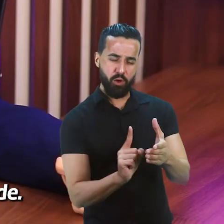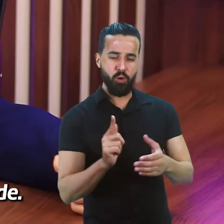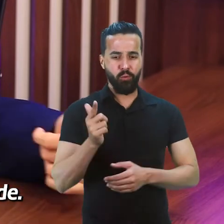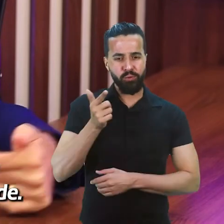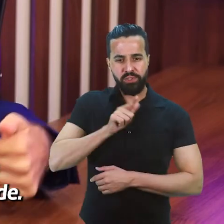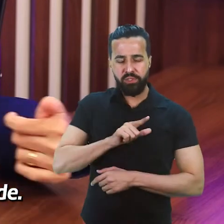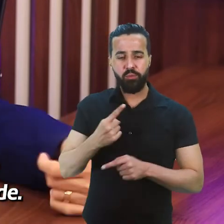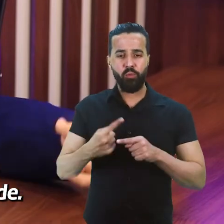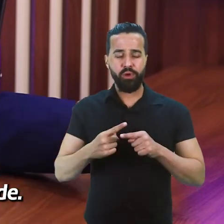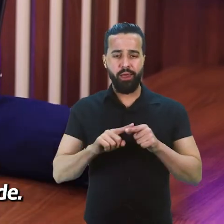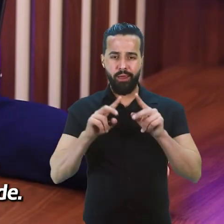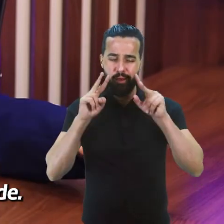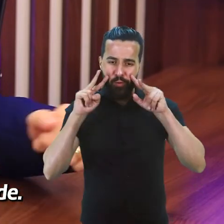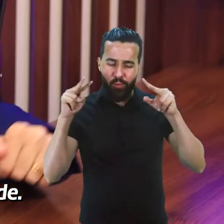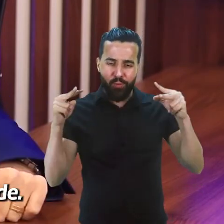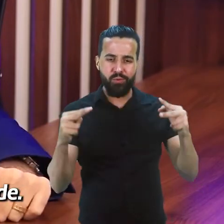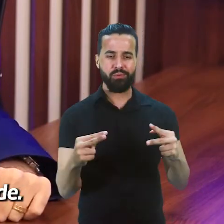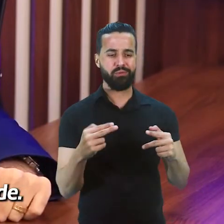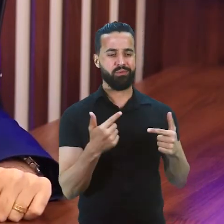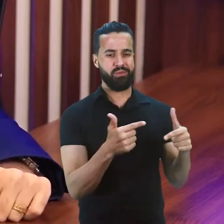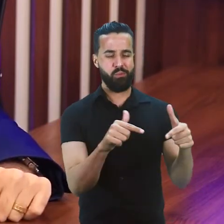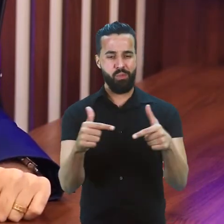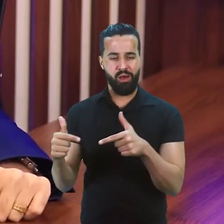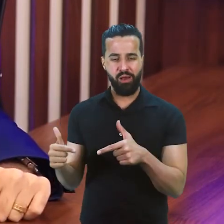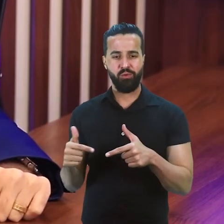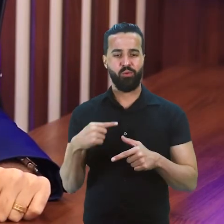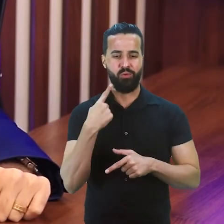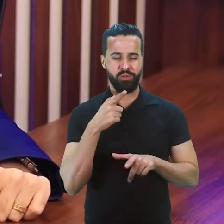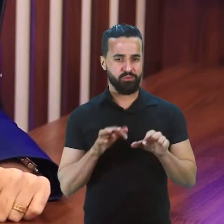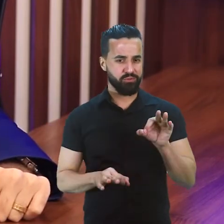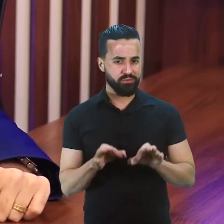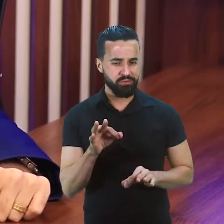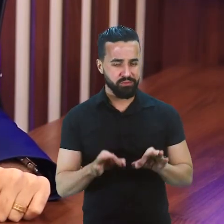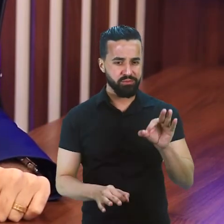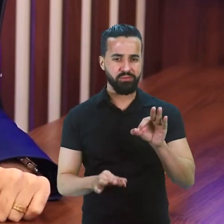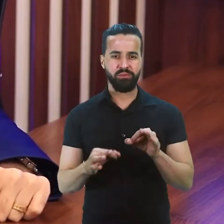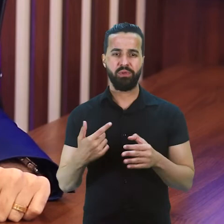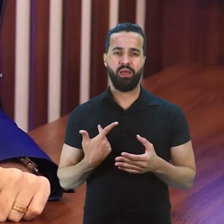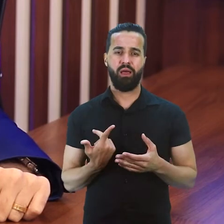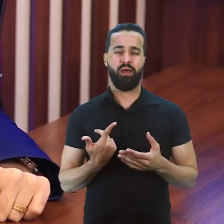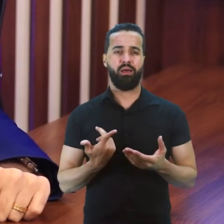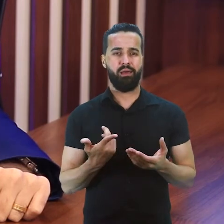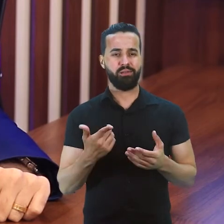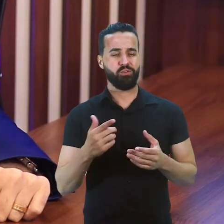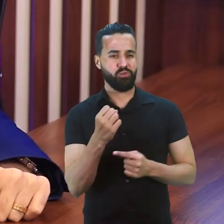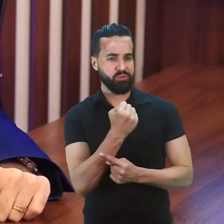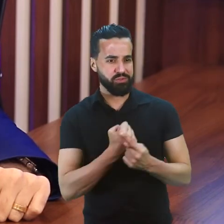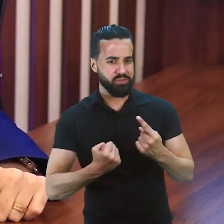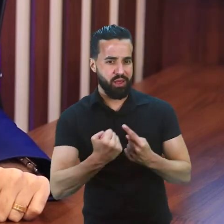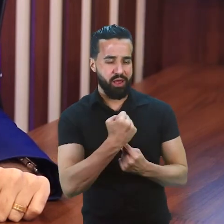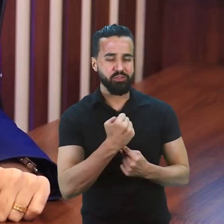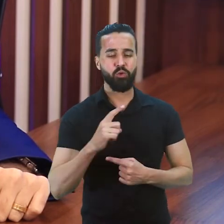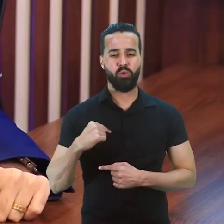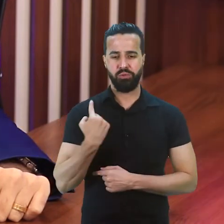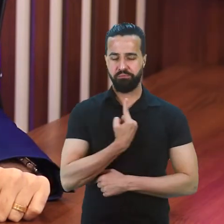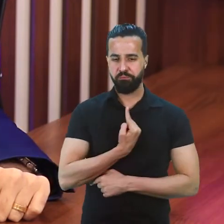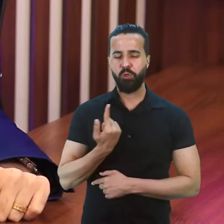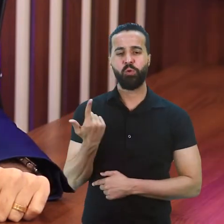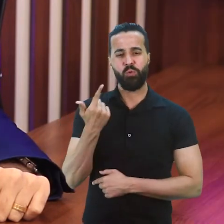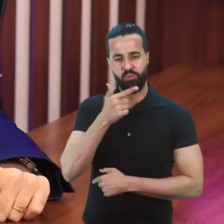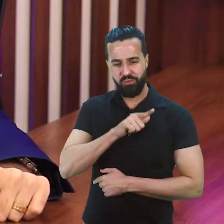de um trabalho voltado para a advocacia e para a sociedade, né? A gente conquistou esse espaço dentro do Conselho da OAB.